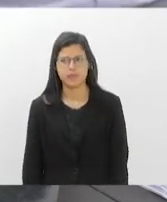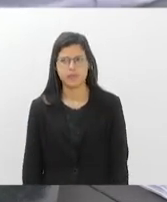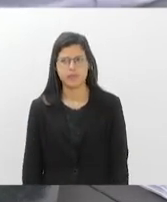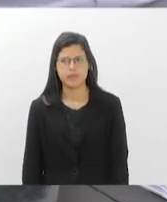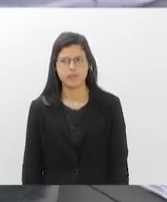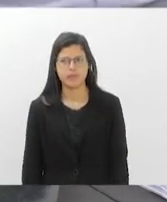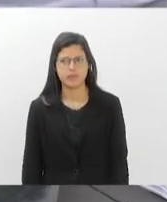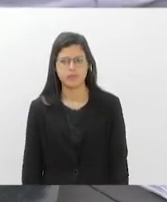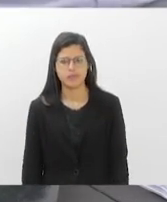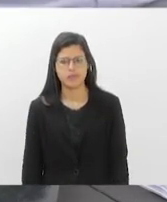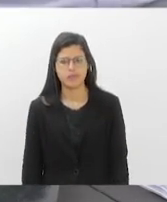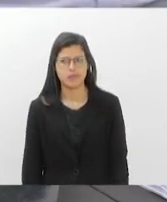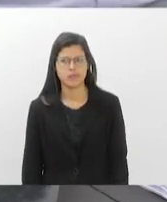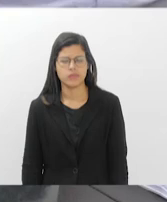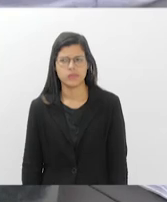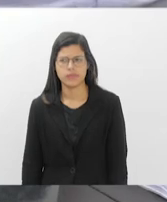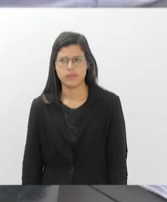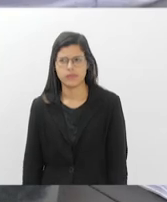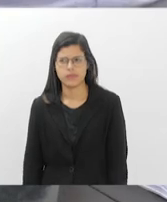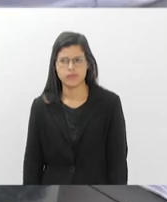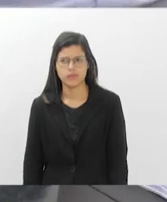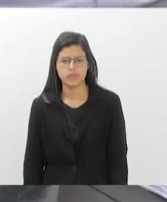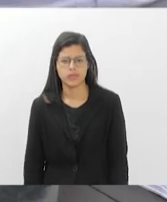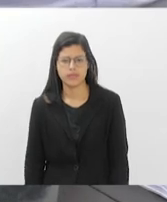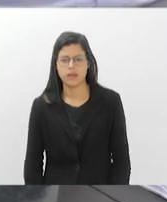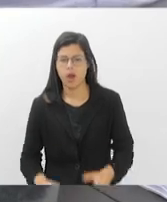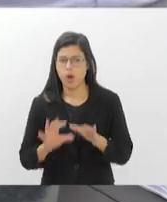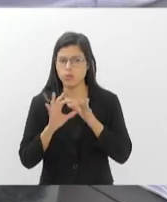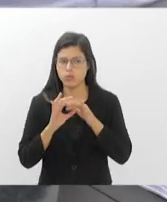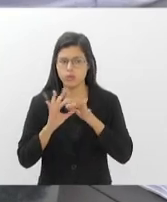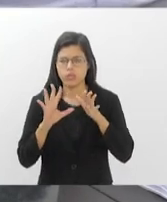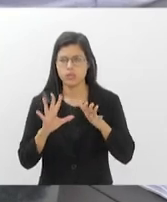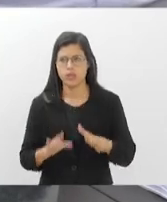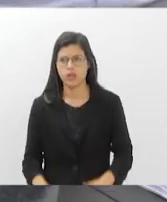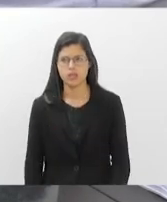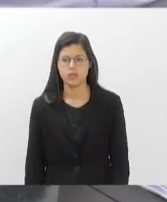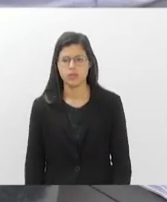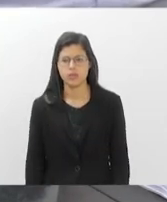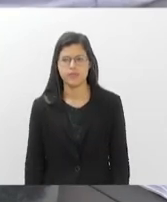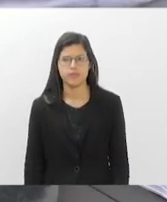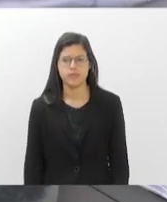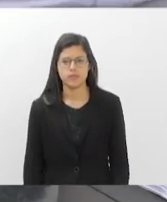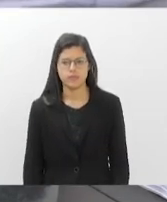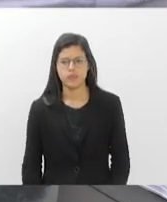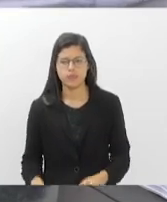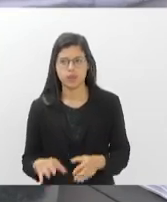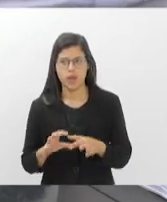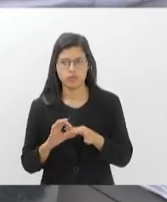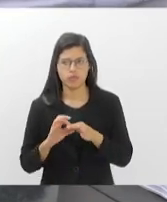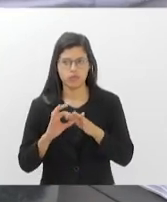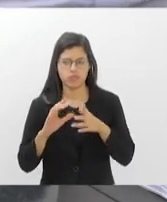Vitor Júnior. Fica o Poder Executivo. Autorizado. Fica o Poder Executivo autorizado.